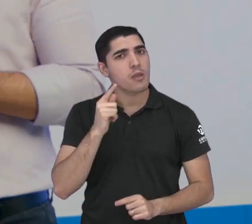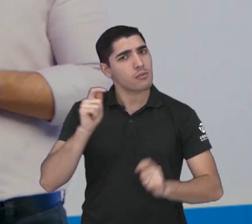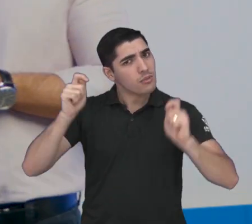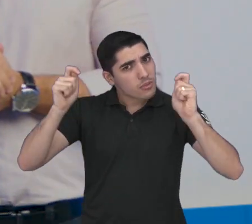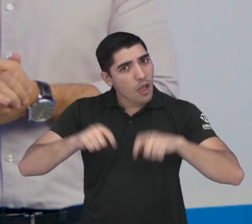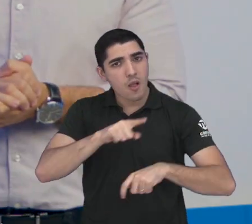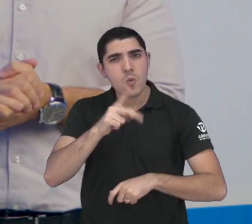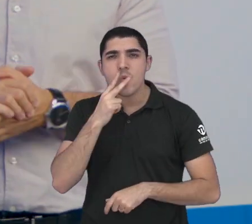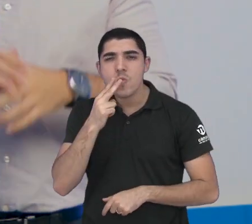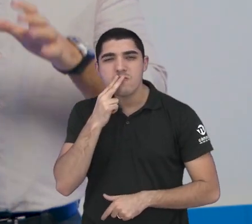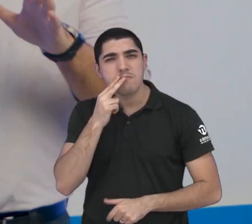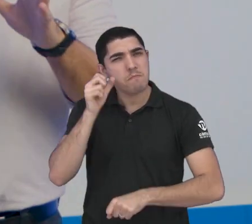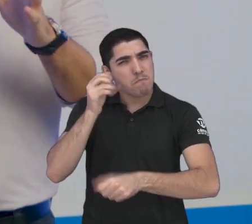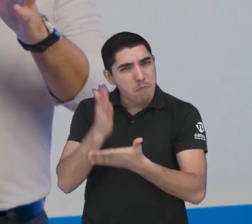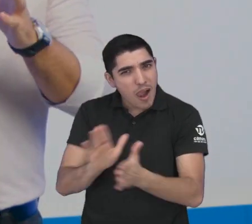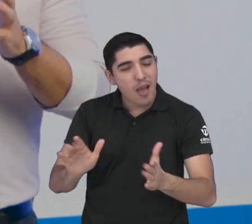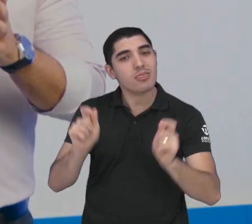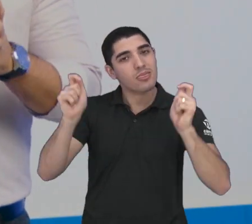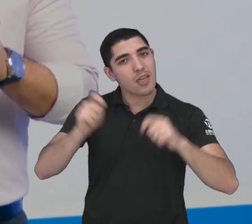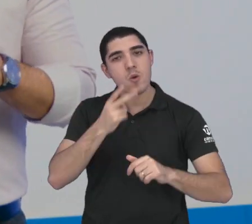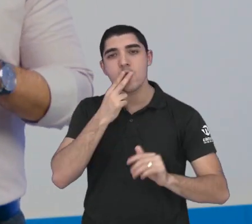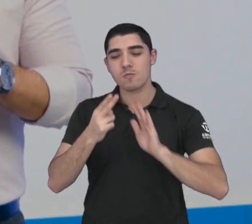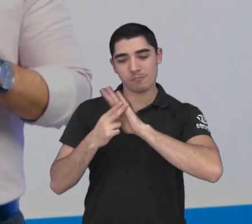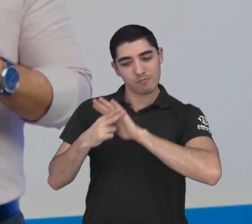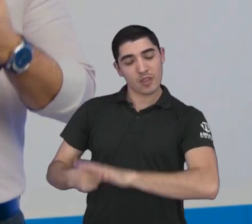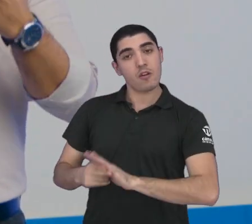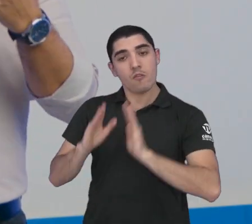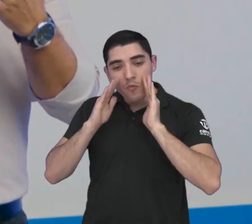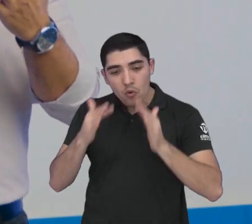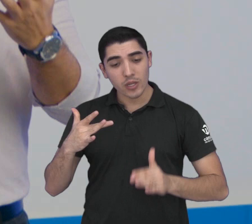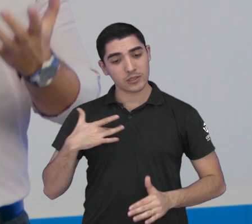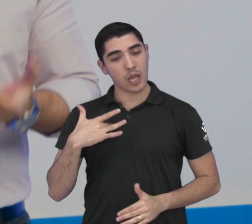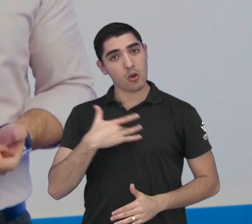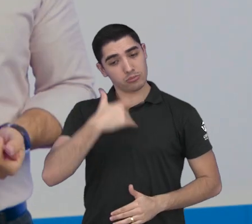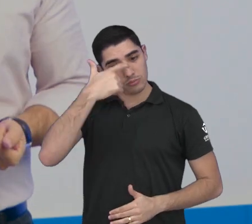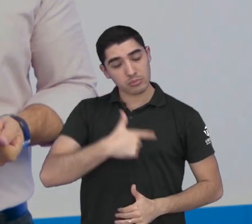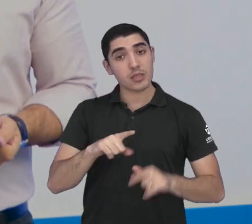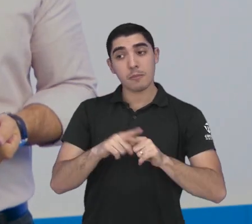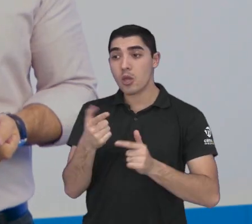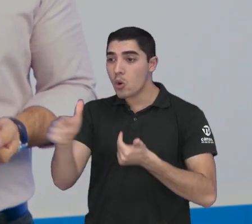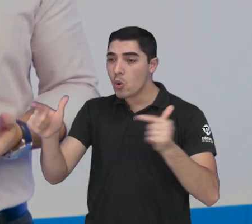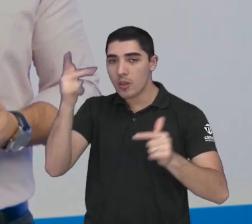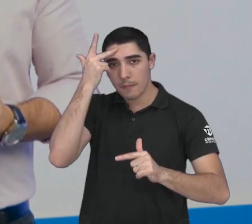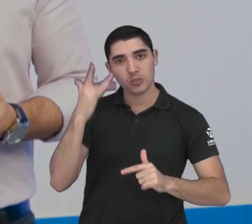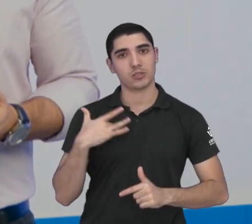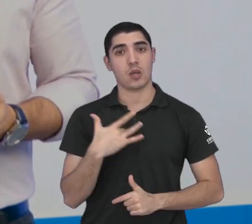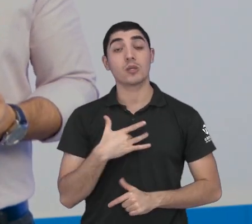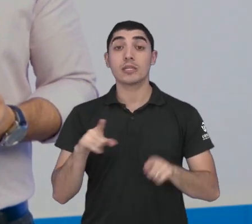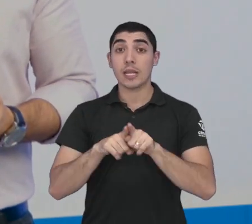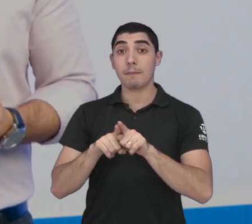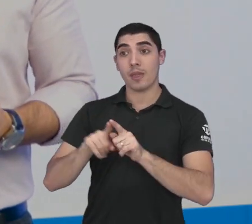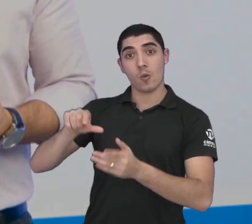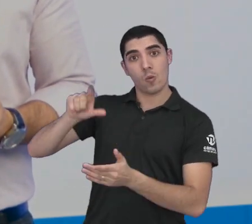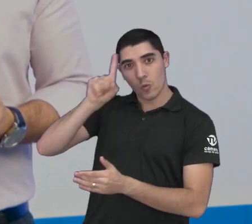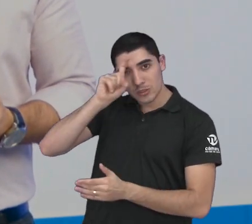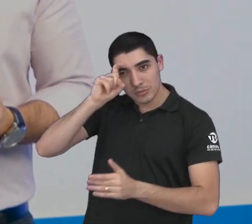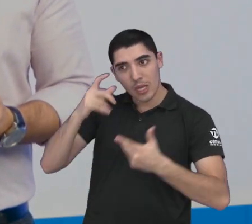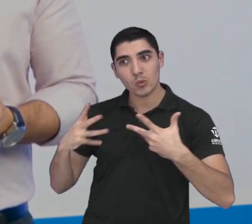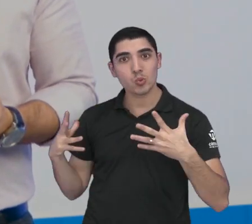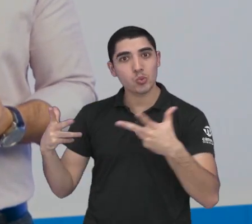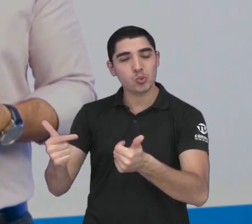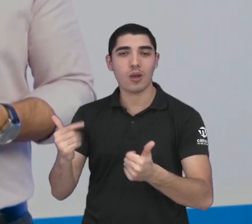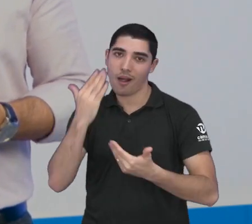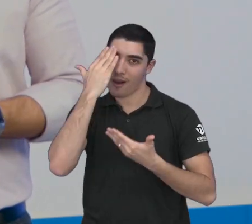importante. E é isso, pessoal. É possível sim parar de fumar. É um ato em prol da saúde, viu? E da saúde do próximo. E o sistema de